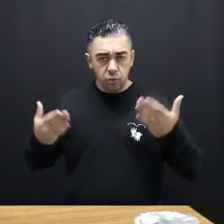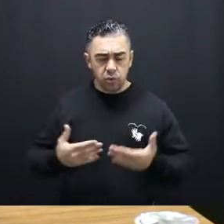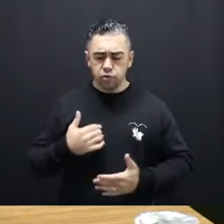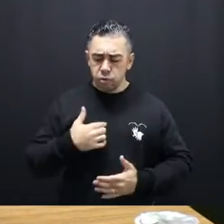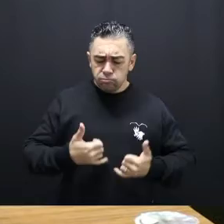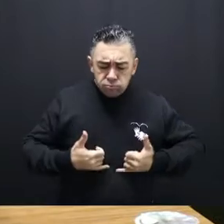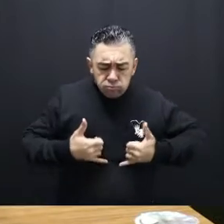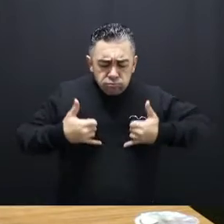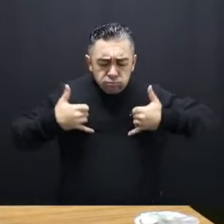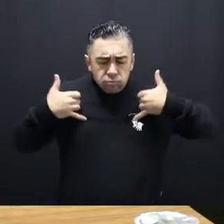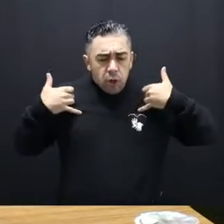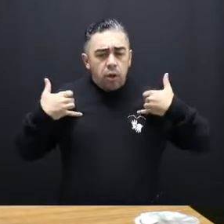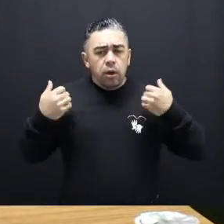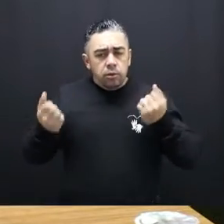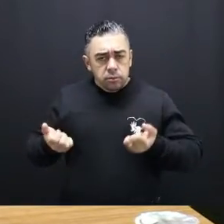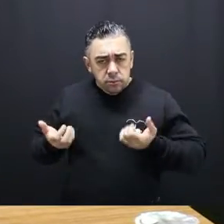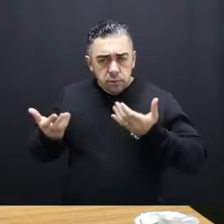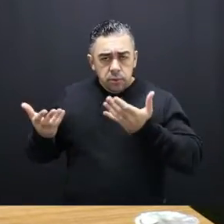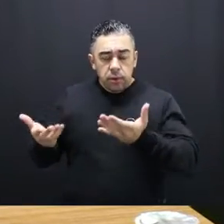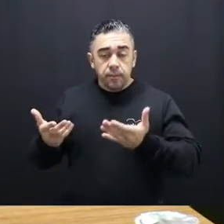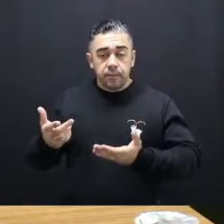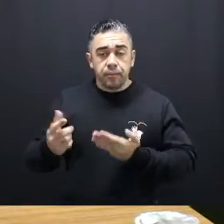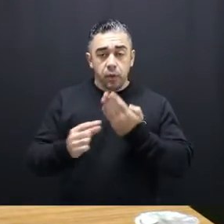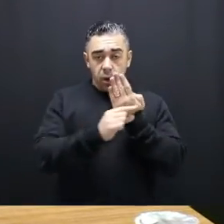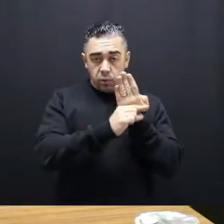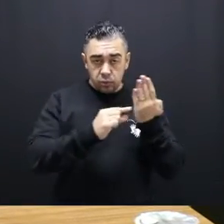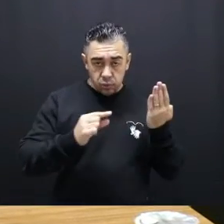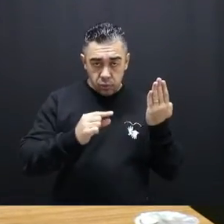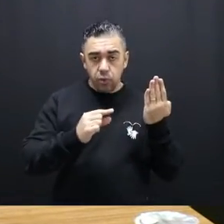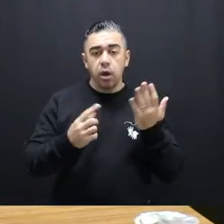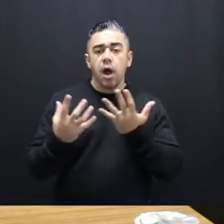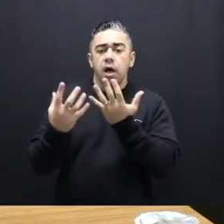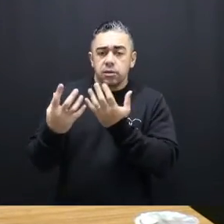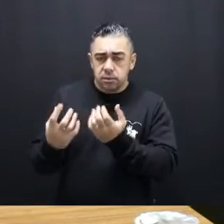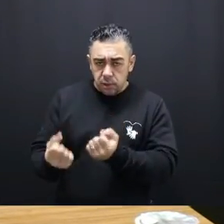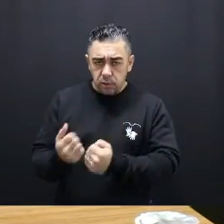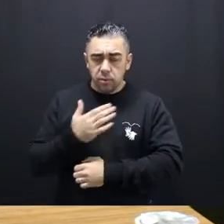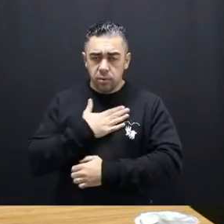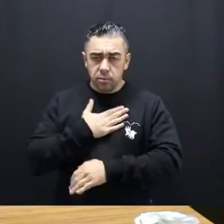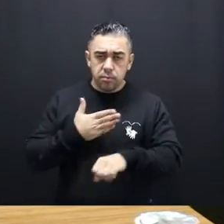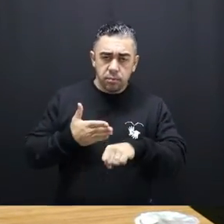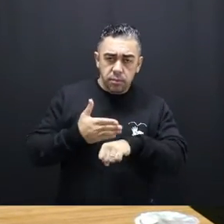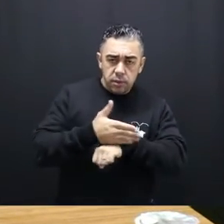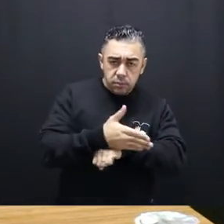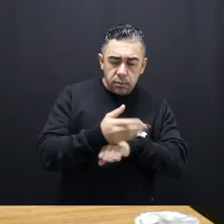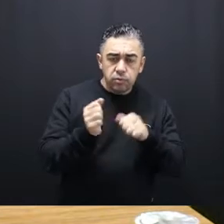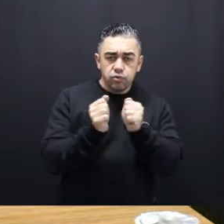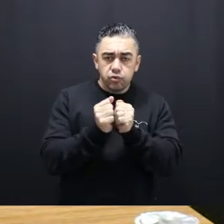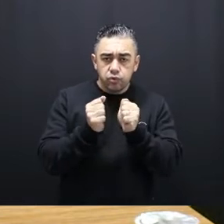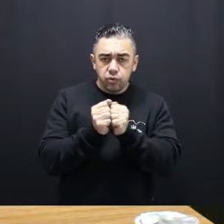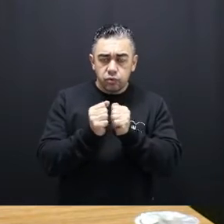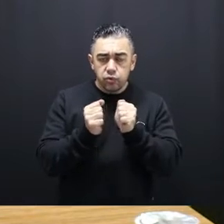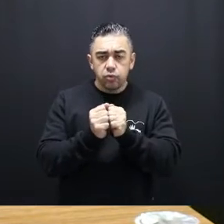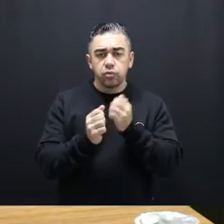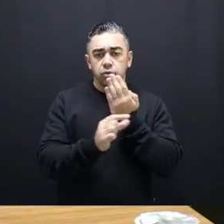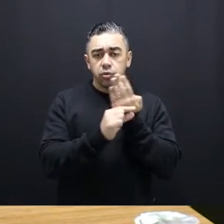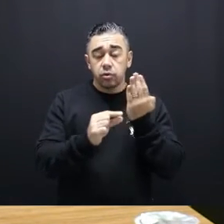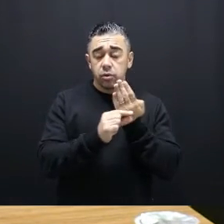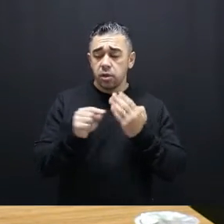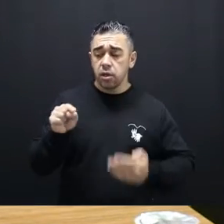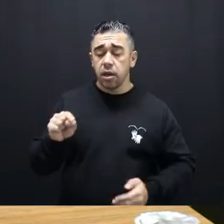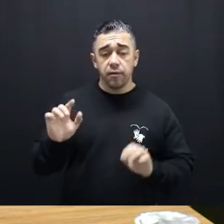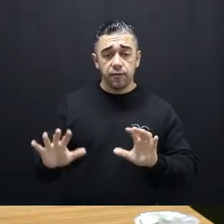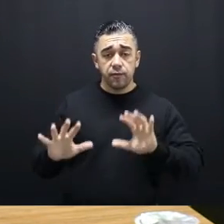forma de orgulho de retribuir fiquei feliz aqui que o autor originário aceitou acatou a minha participação como coautor tenho certeza que a grandiosidade